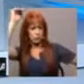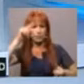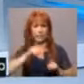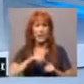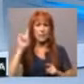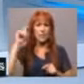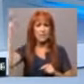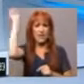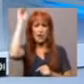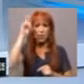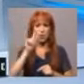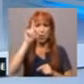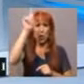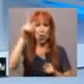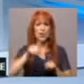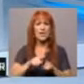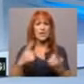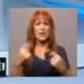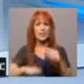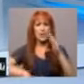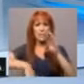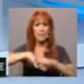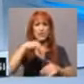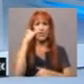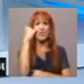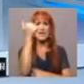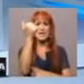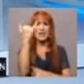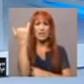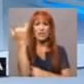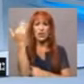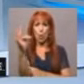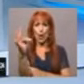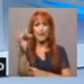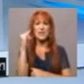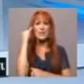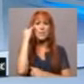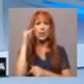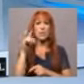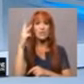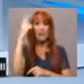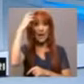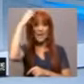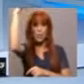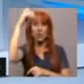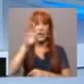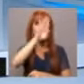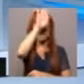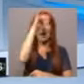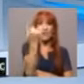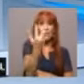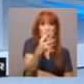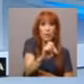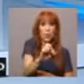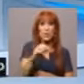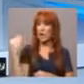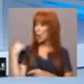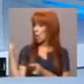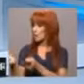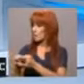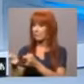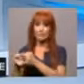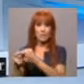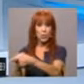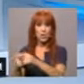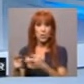no interior norte. Assim temos máximas de 25 e 24 para Bragança e Vila Real, Braga com 28 no litoral,